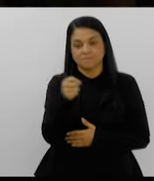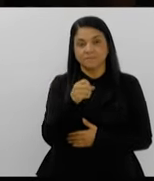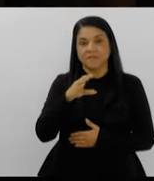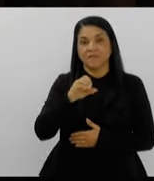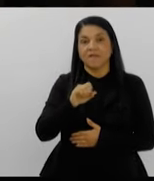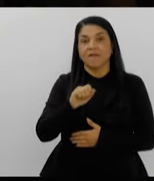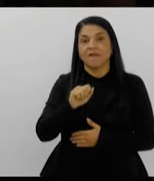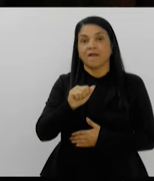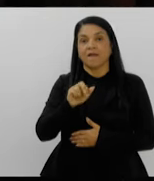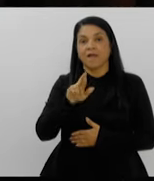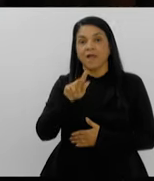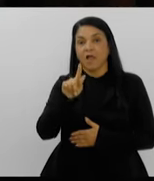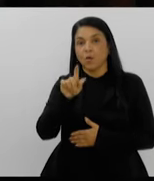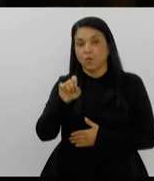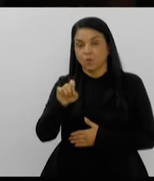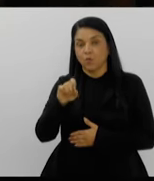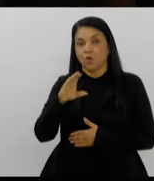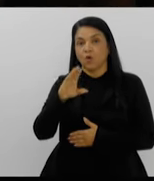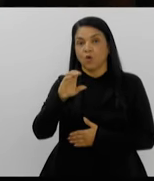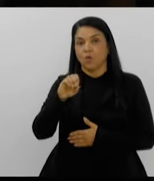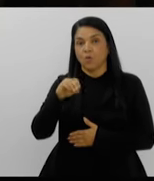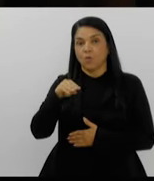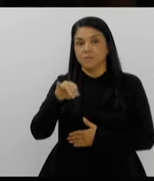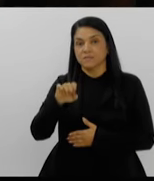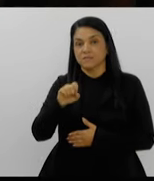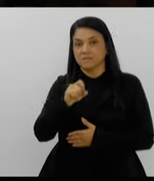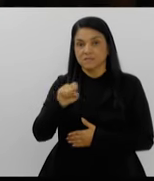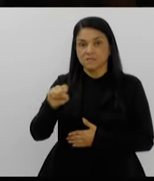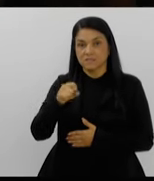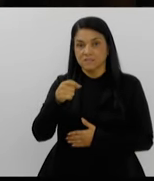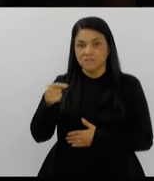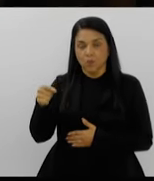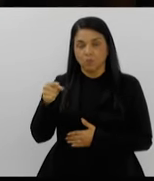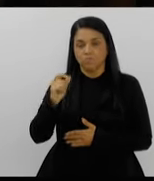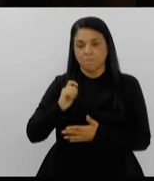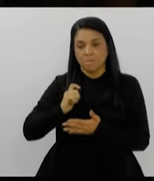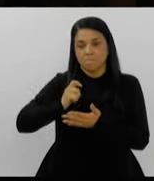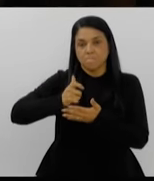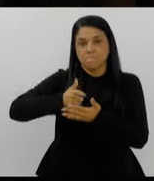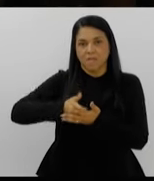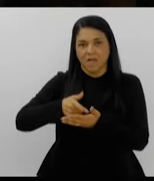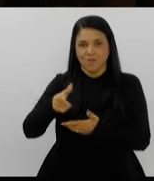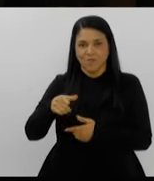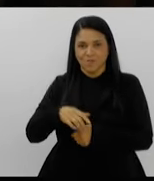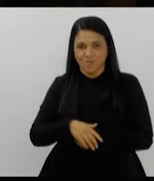somente no gabinete do prefeito. Tudo cabo eleitoral pago. E aí